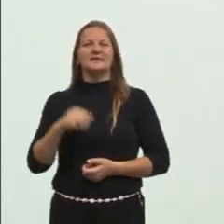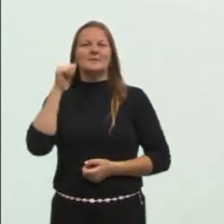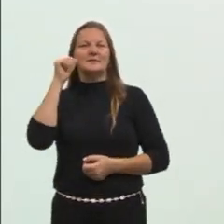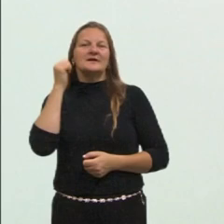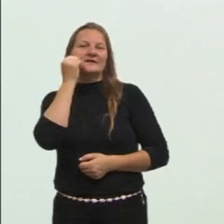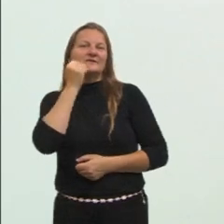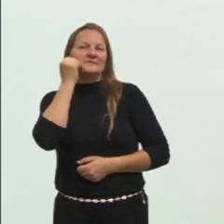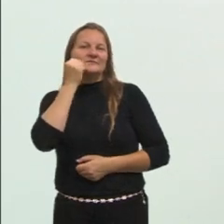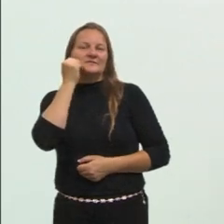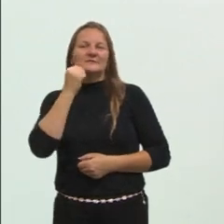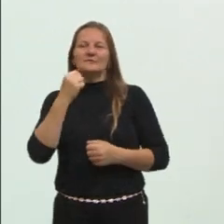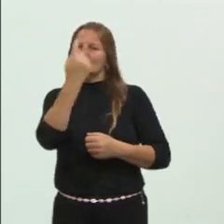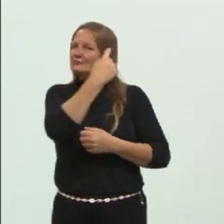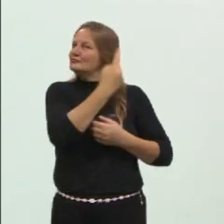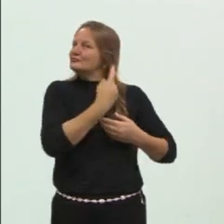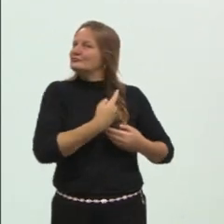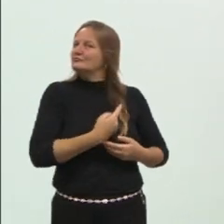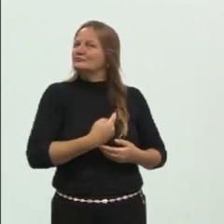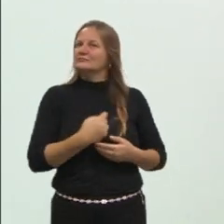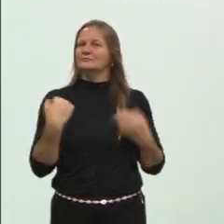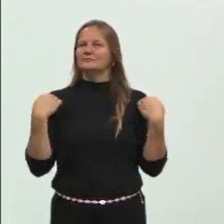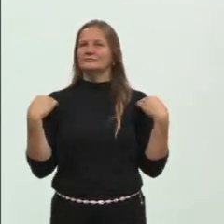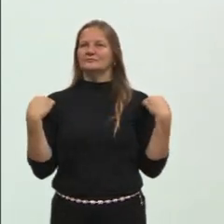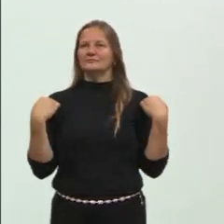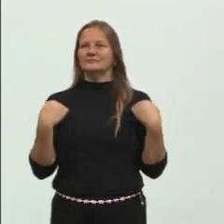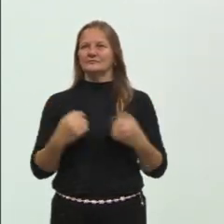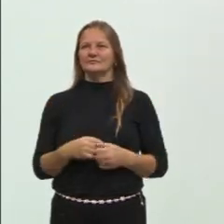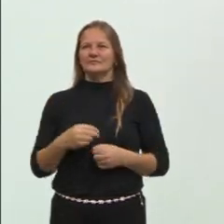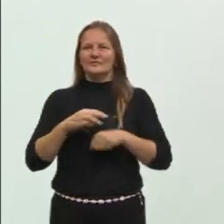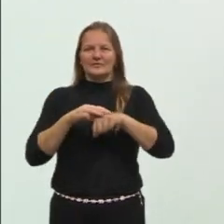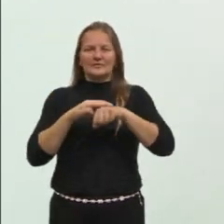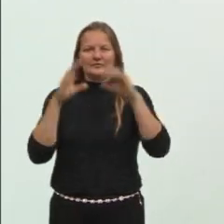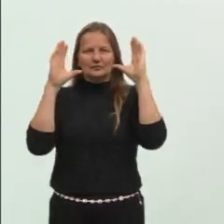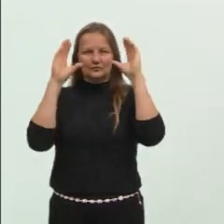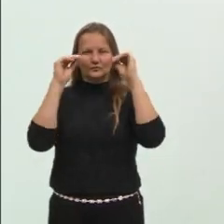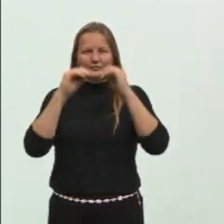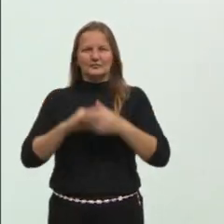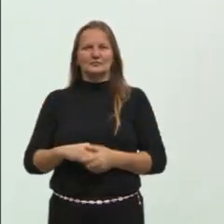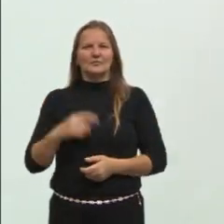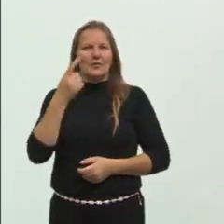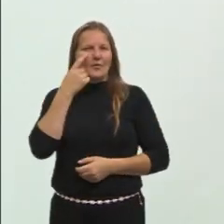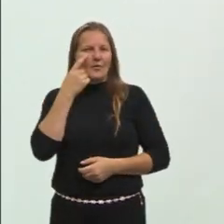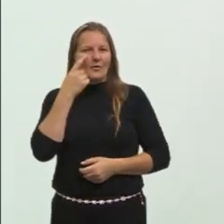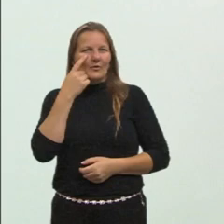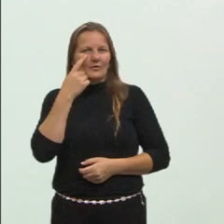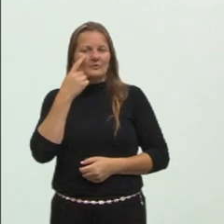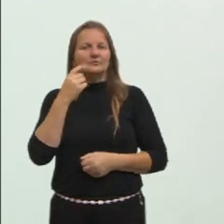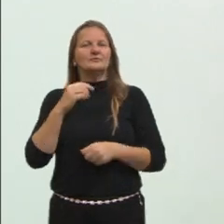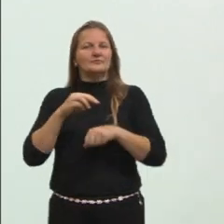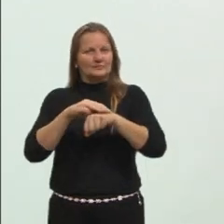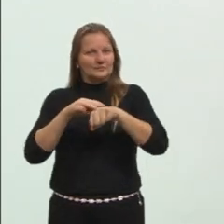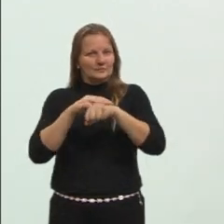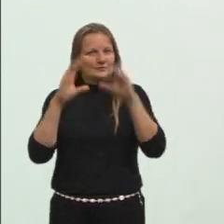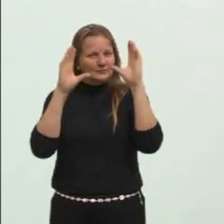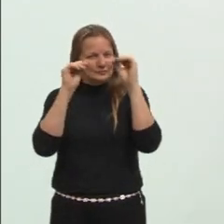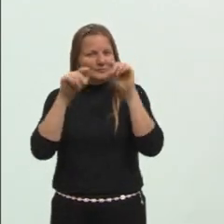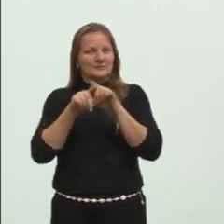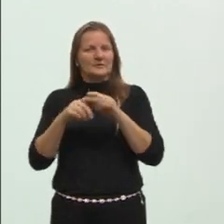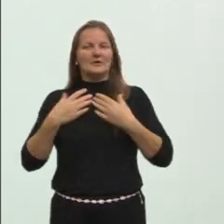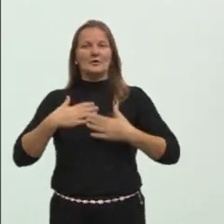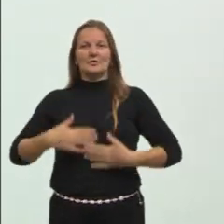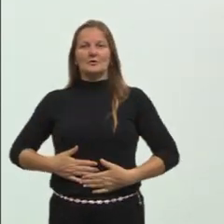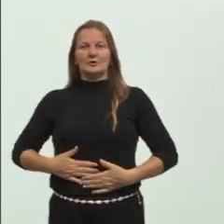uma mulher negra cabelos crespos médios castanhos escuros olhos castanhos escuros também Estou